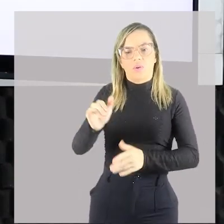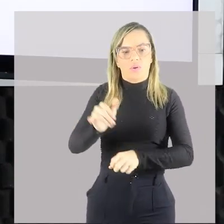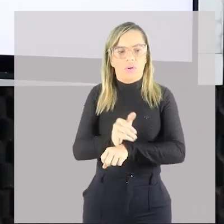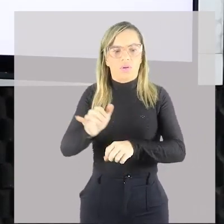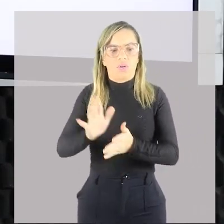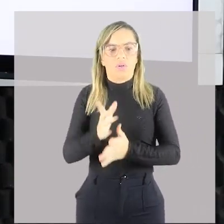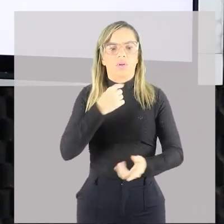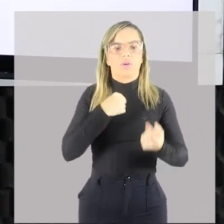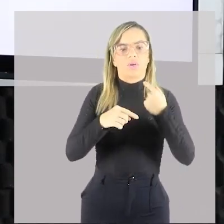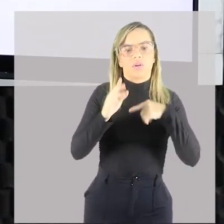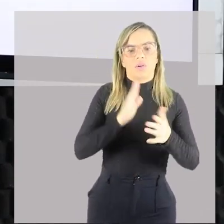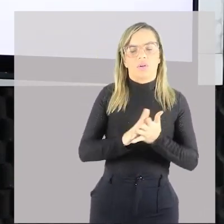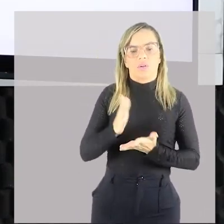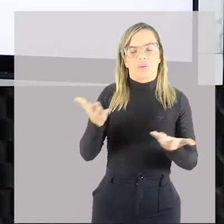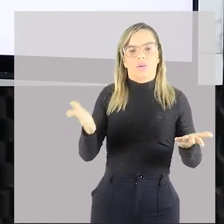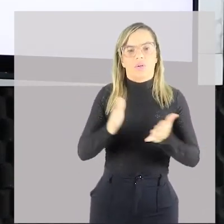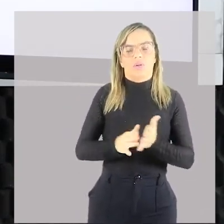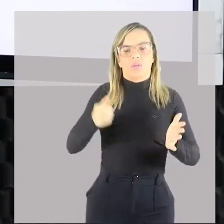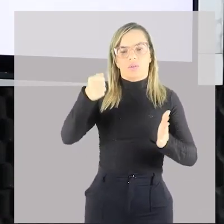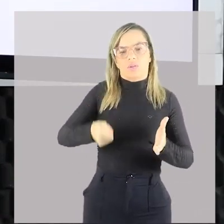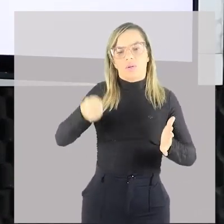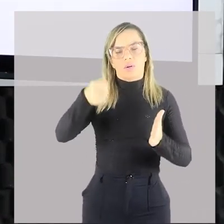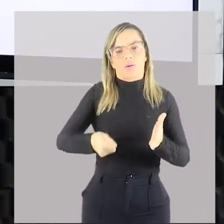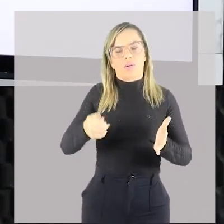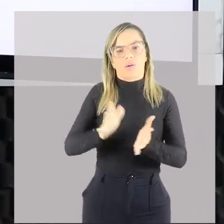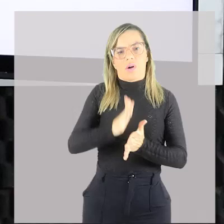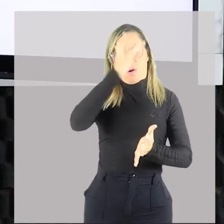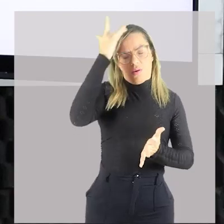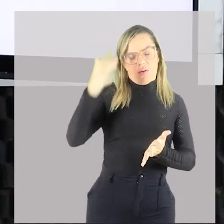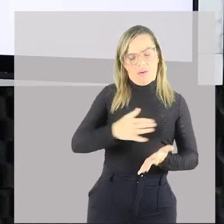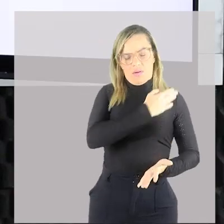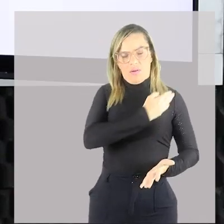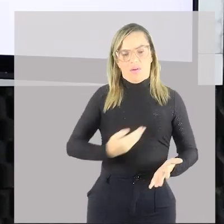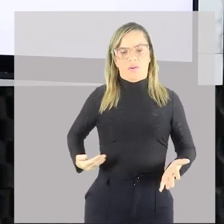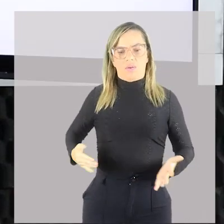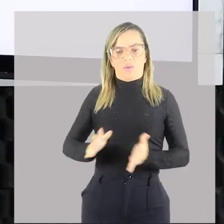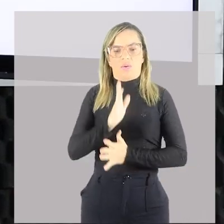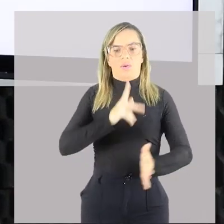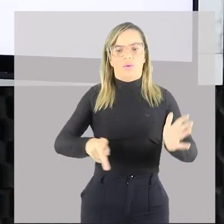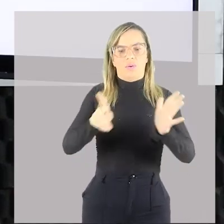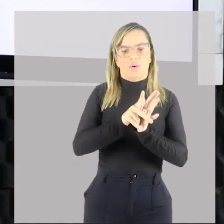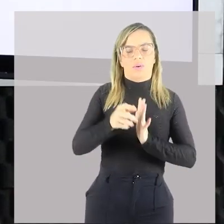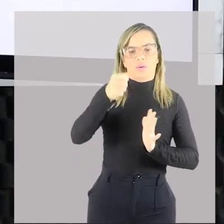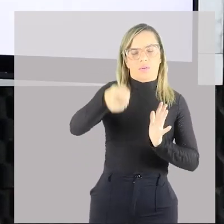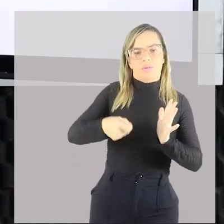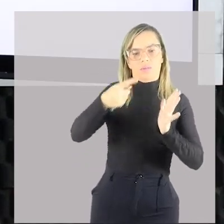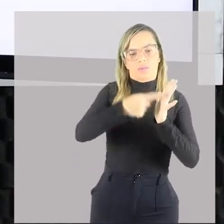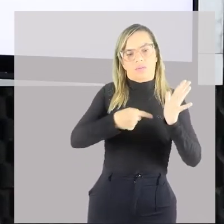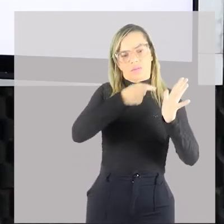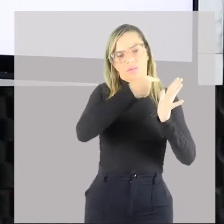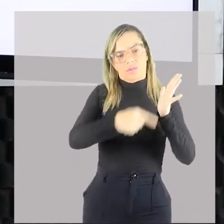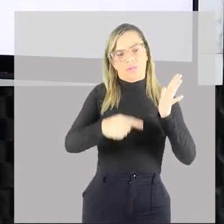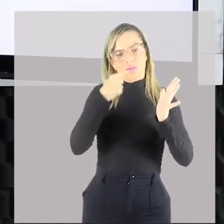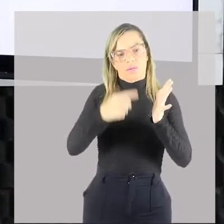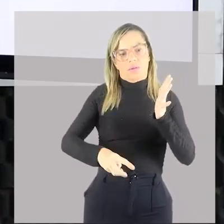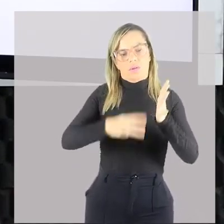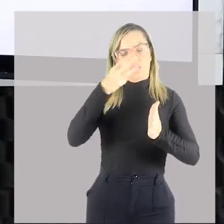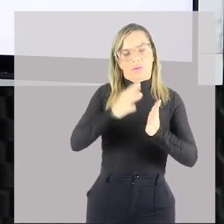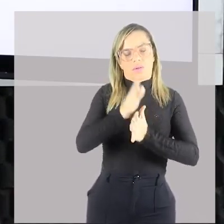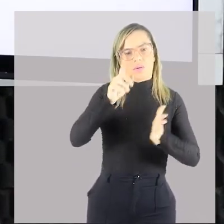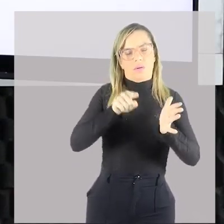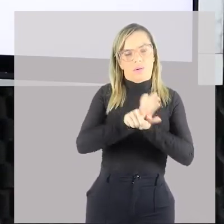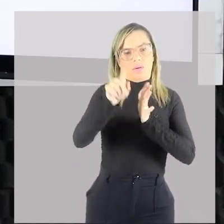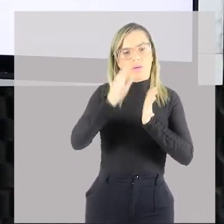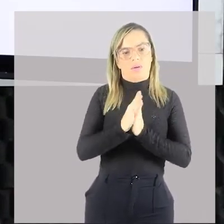uma vontade impositiva do governante do próprio Estado. Percebe? Então, marque para você nessa terceira questão, letra